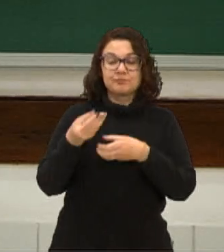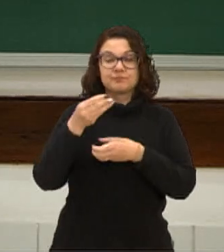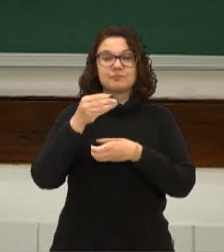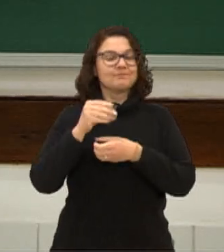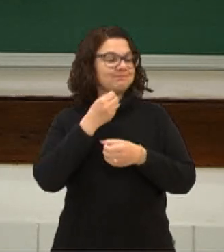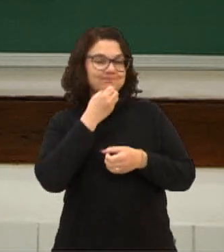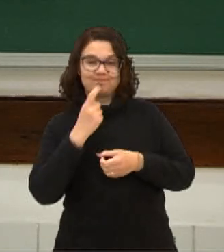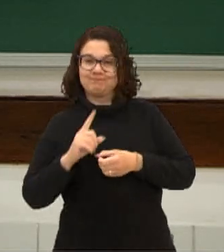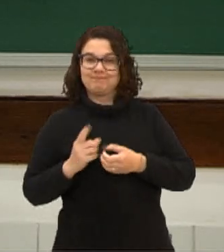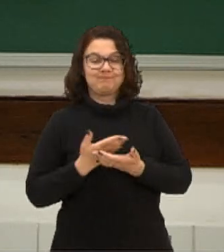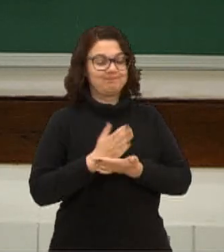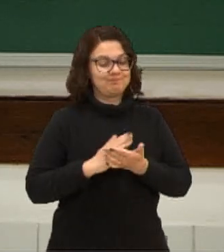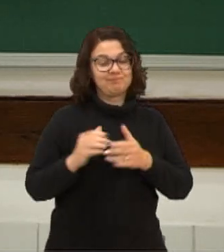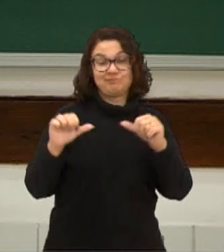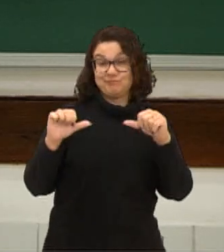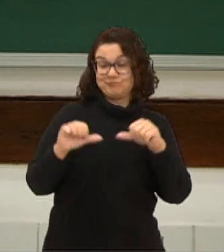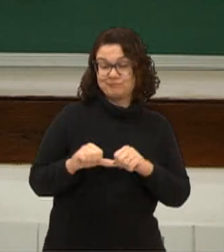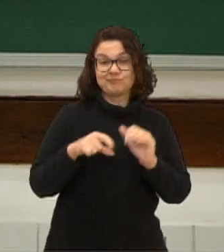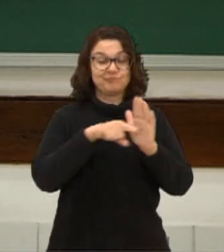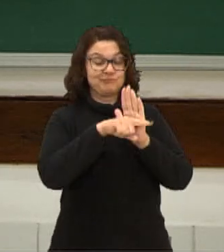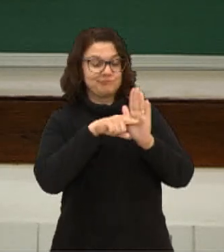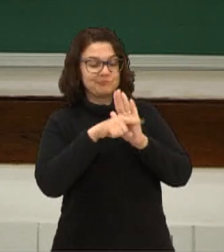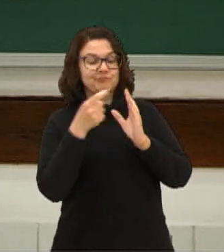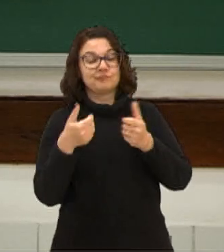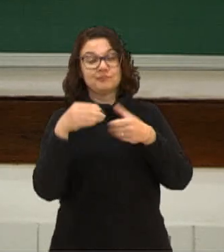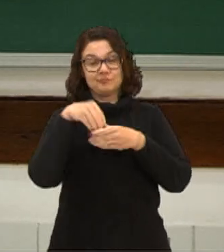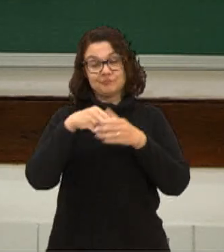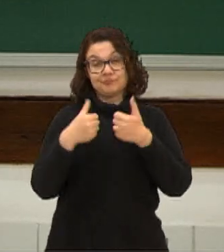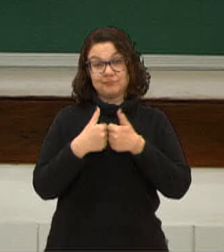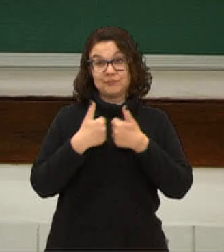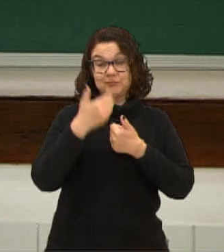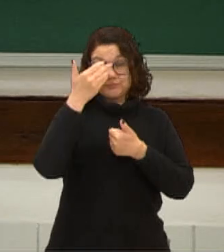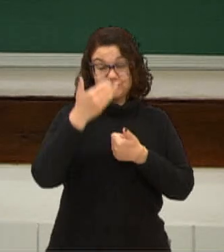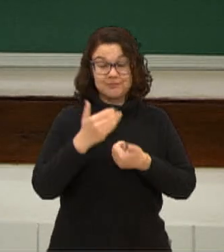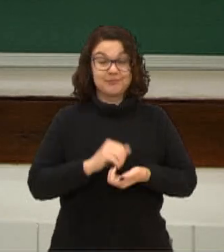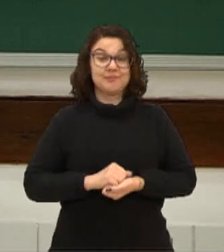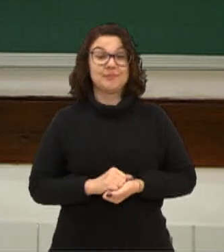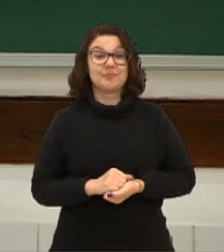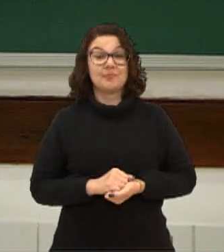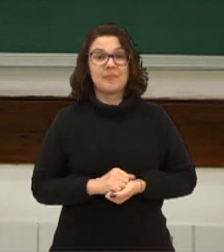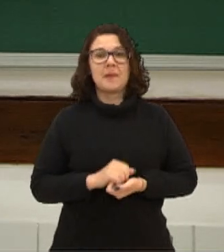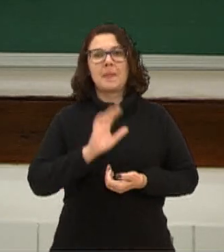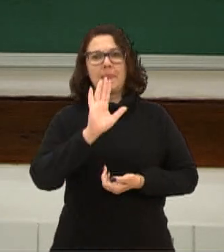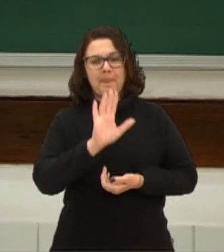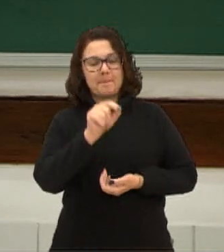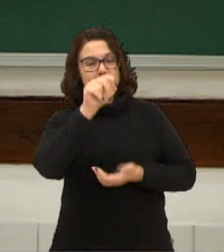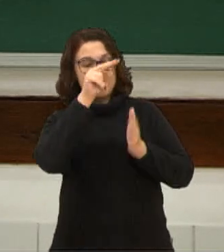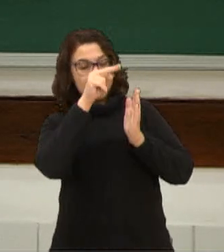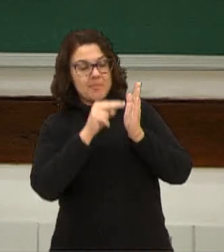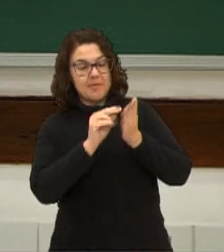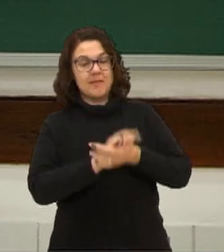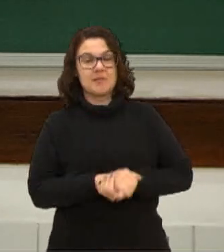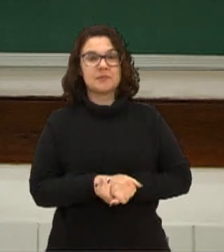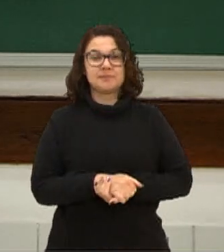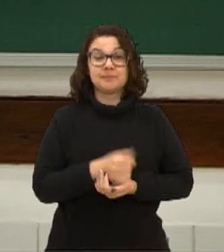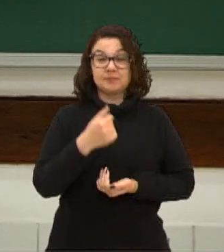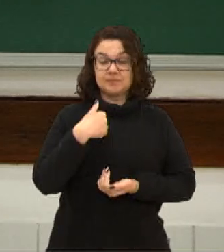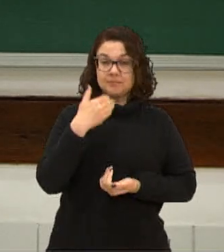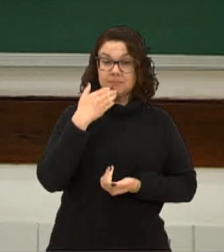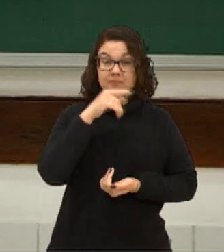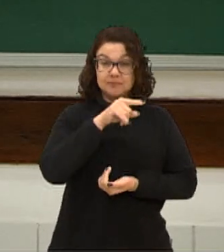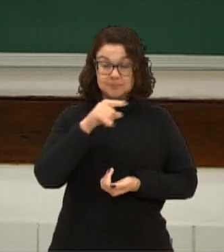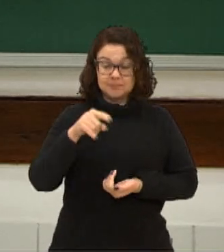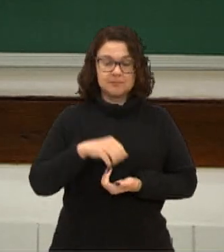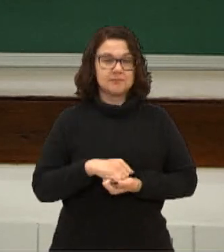aí, desconfortáveis, desagradáveis, que a gente viu ali nas imagens iniciais. Para essa leitura, eu quero já